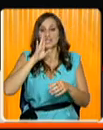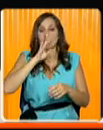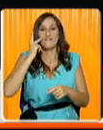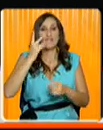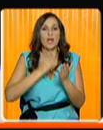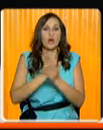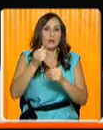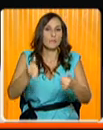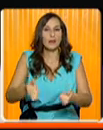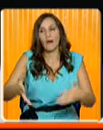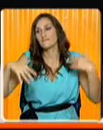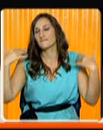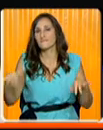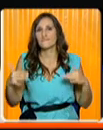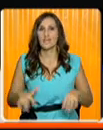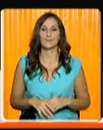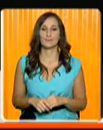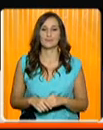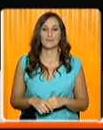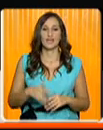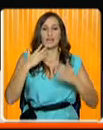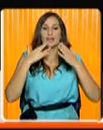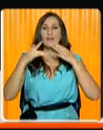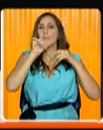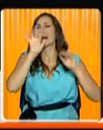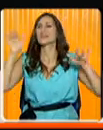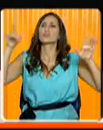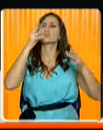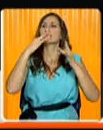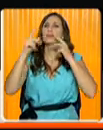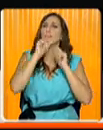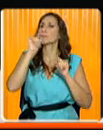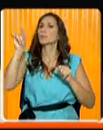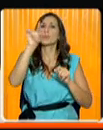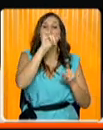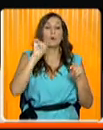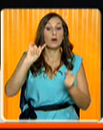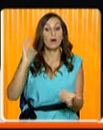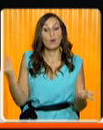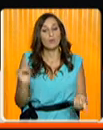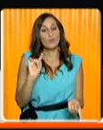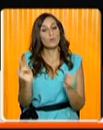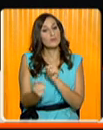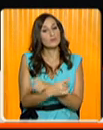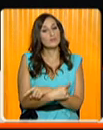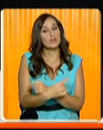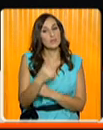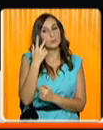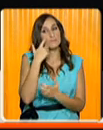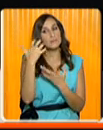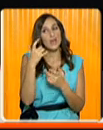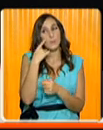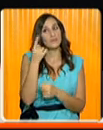vida correr bem, oh meu Deus, cantem os pássaros. Já o contrário, não se